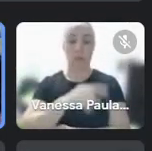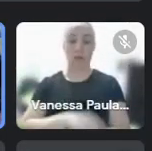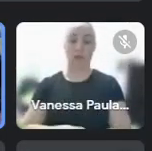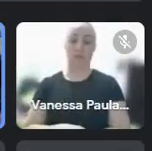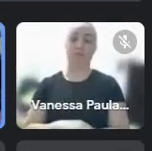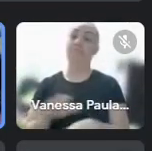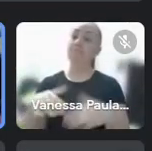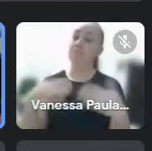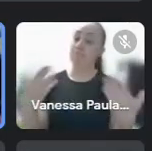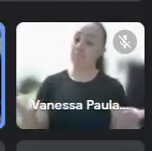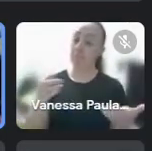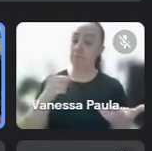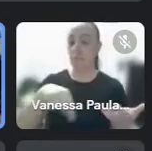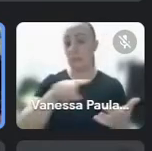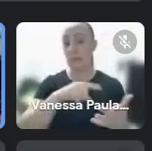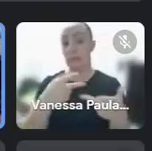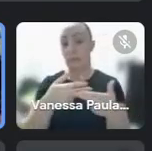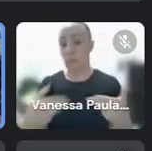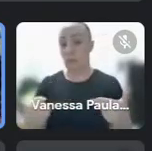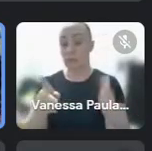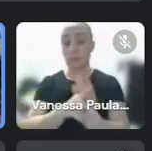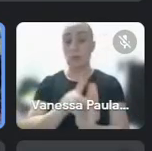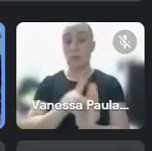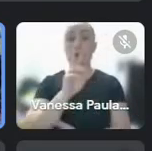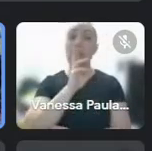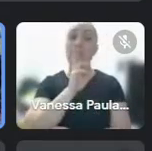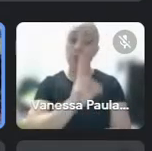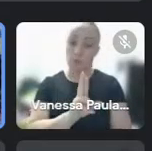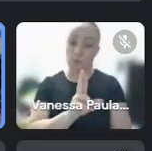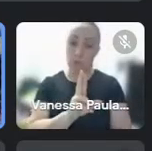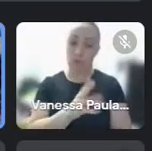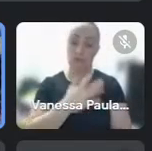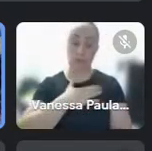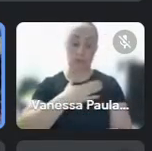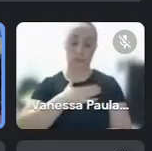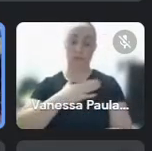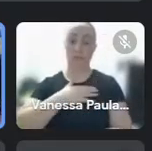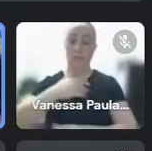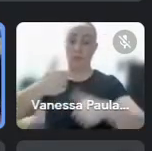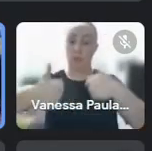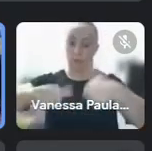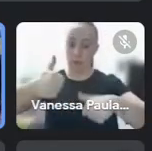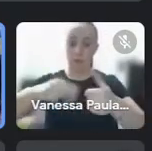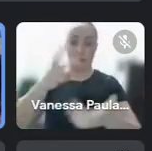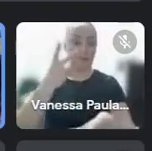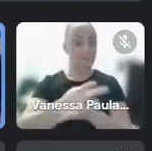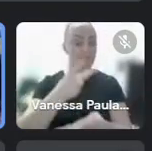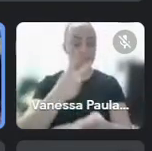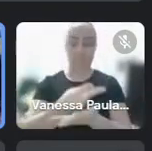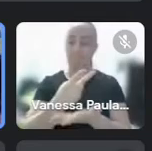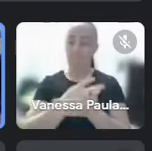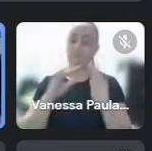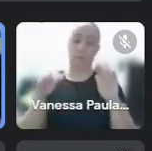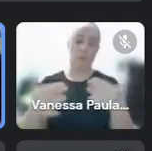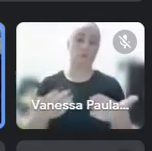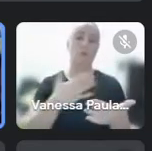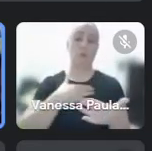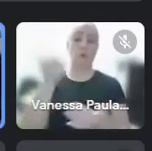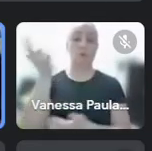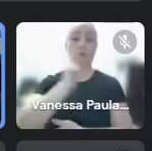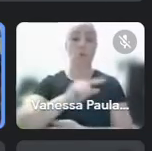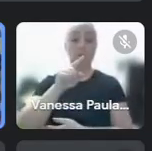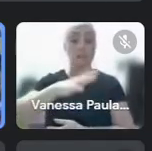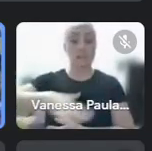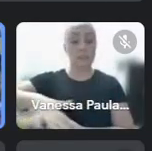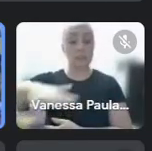Então, essa coisa do resultado, para mim, minha análise, ela é em cima daquilo que eu consegui diante da situação